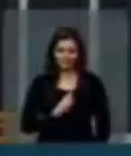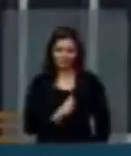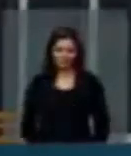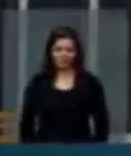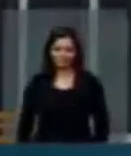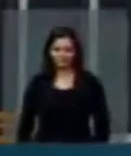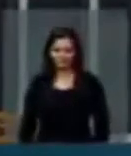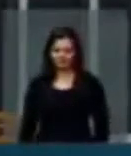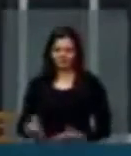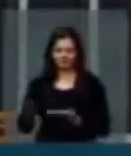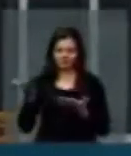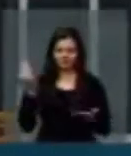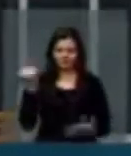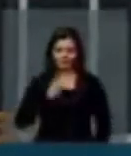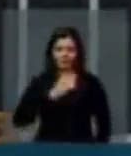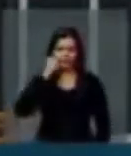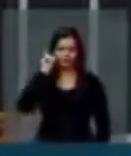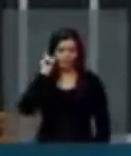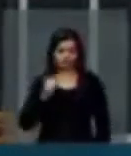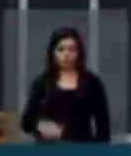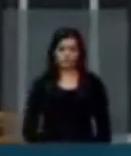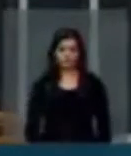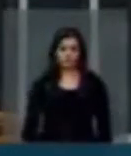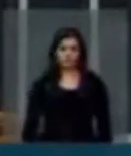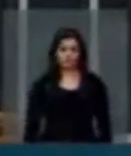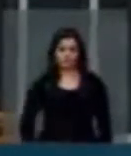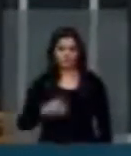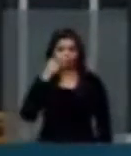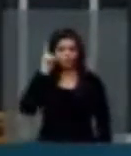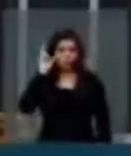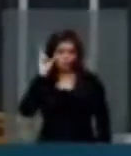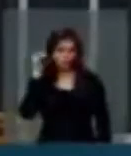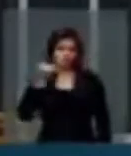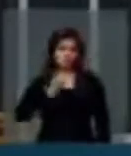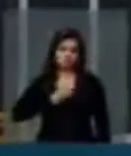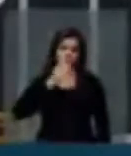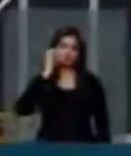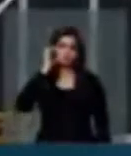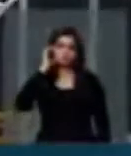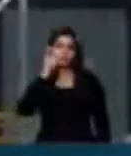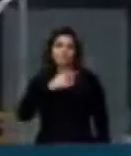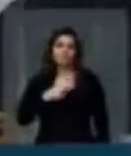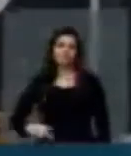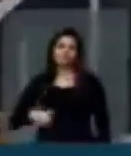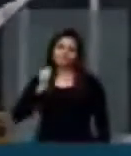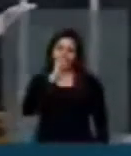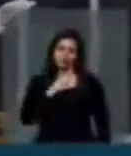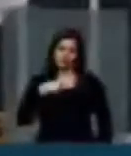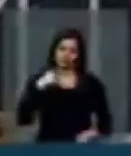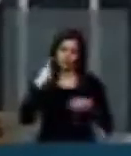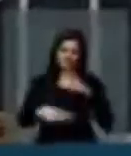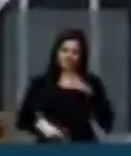Nós recebemos a notícia ontem, e antes de ontem, a Presidência da República